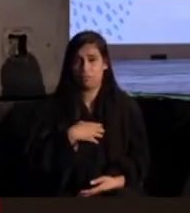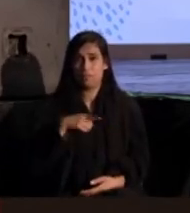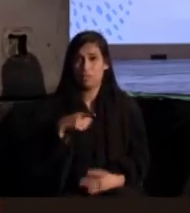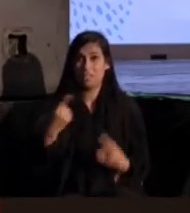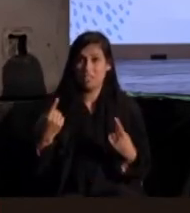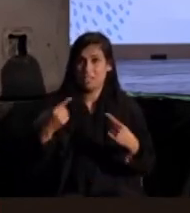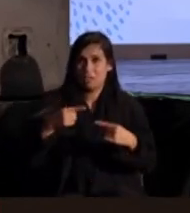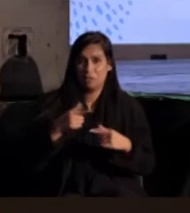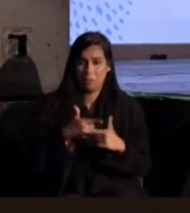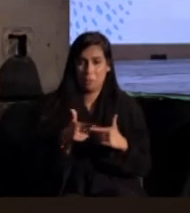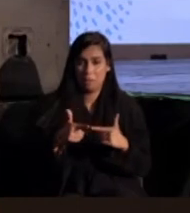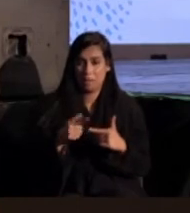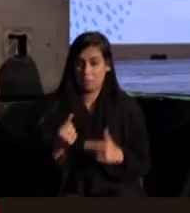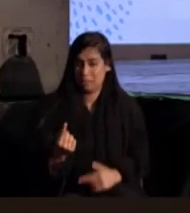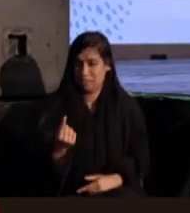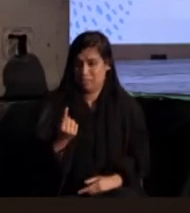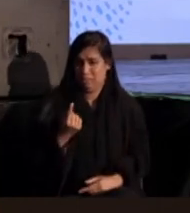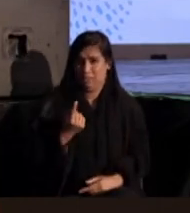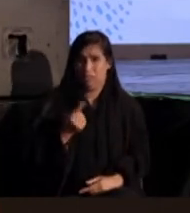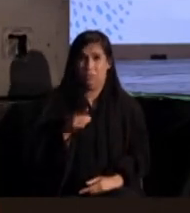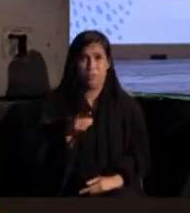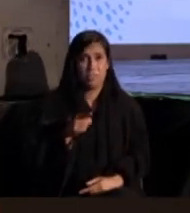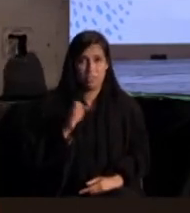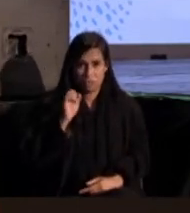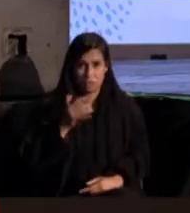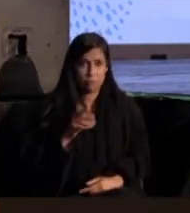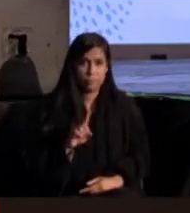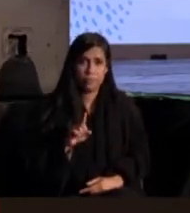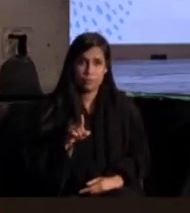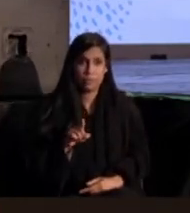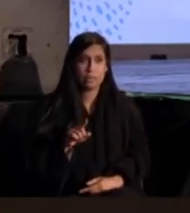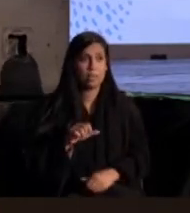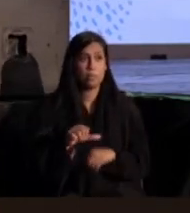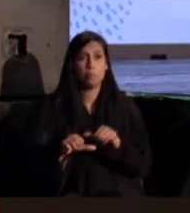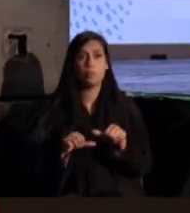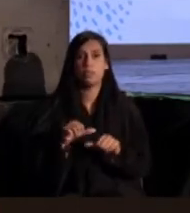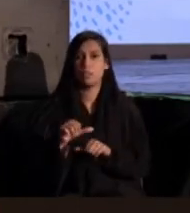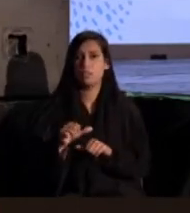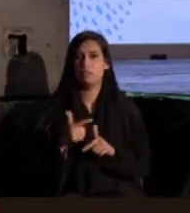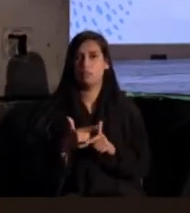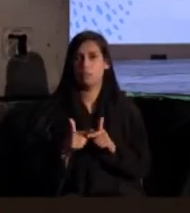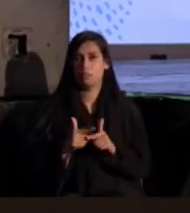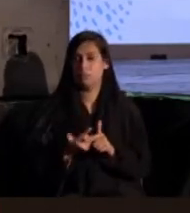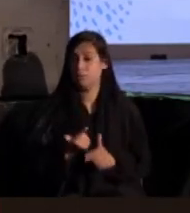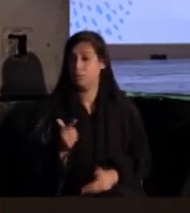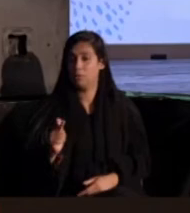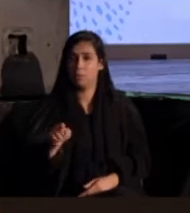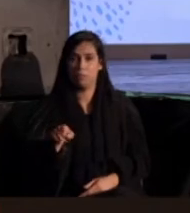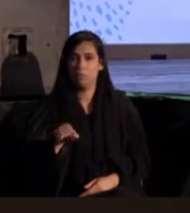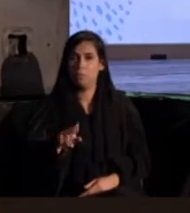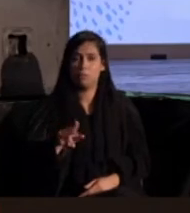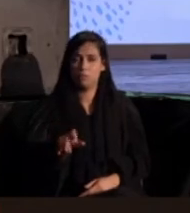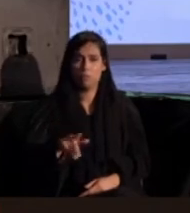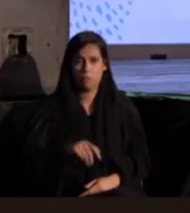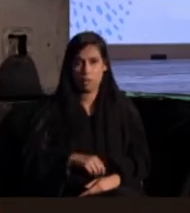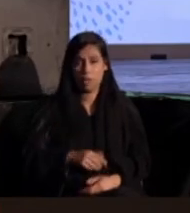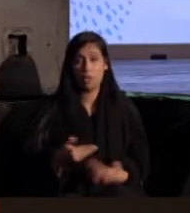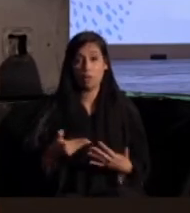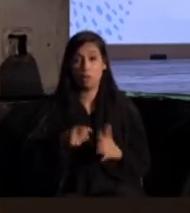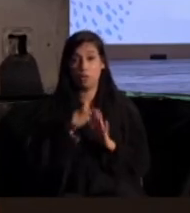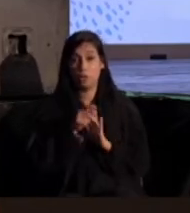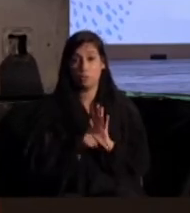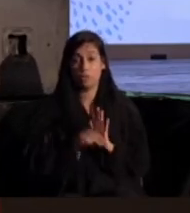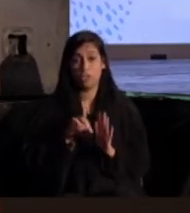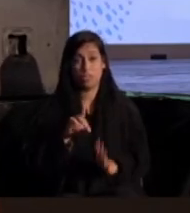a gente transformou as pessoas em corpos-ferramenta, corpos-mercadoria. O que o projeto neoliberal faz